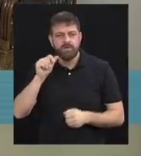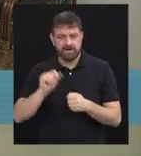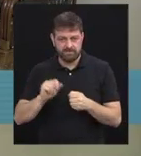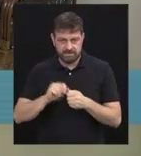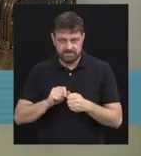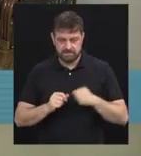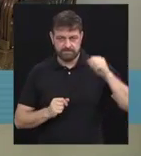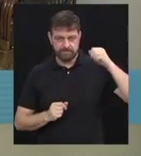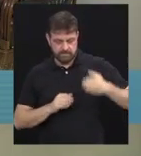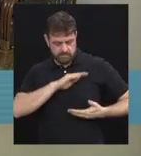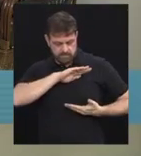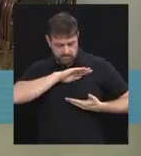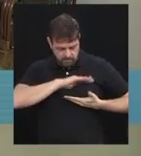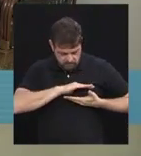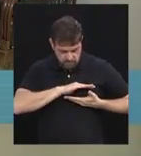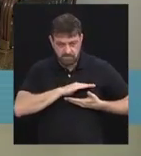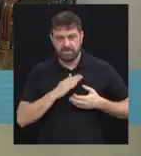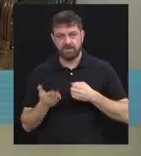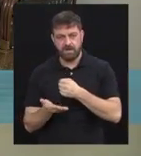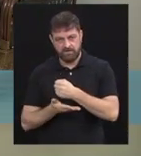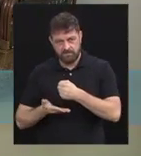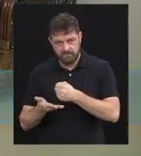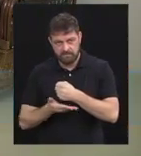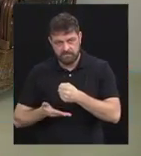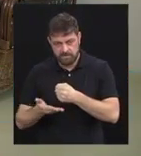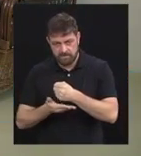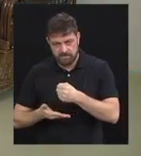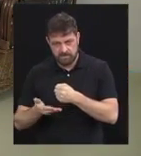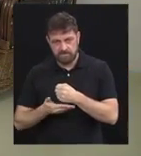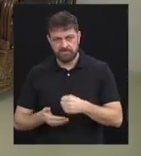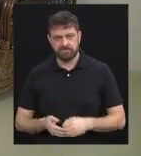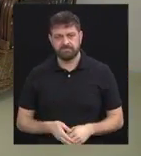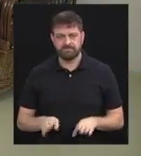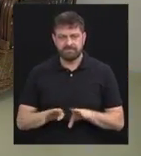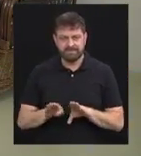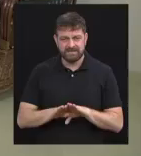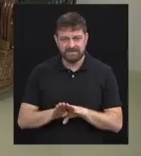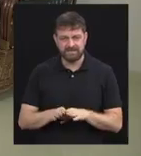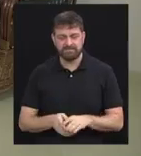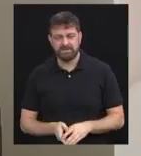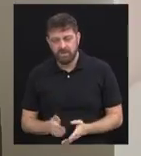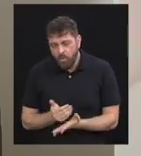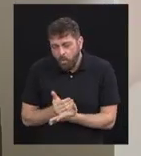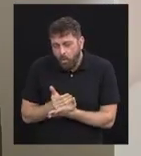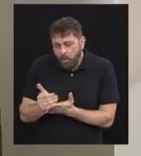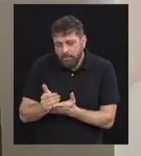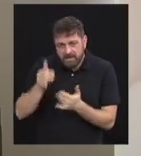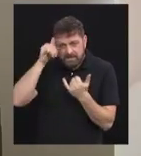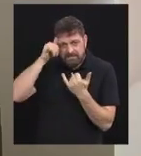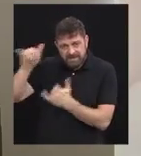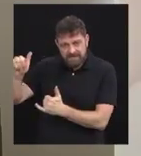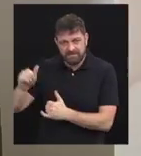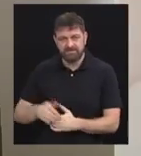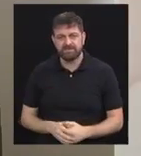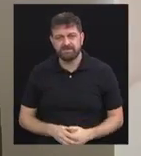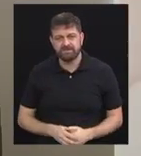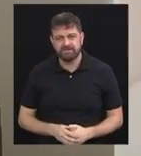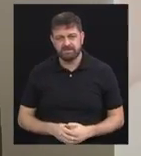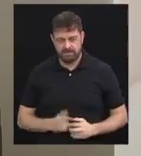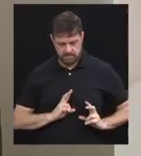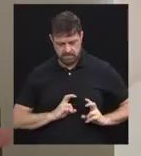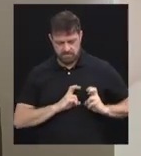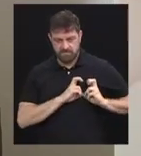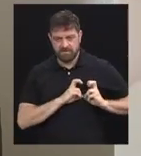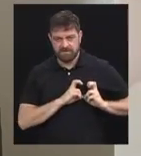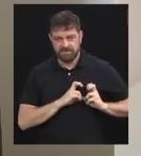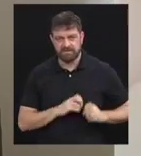Sim, a mamografia é fundamental, né? A prevenção primária do câncer de mama, ou